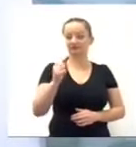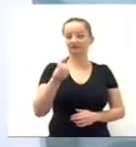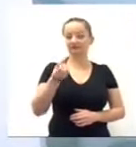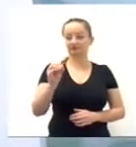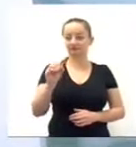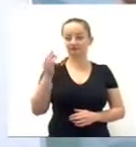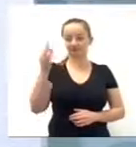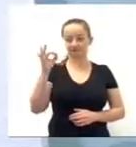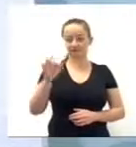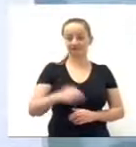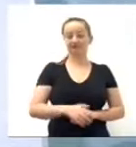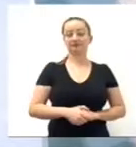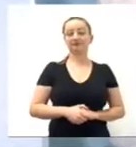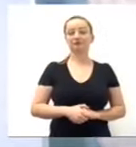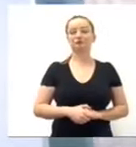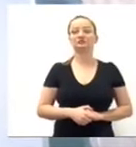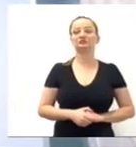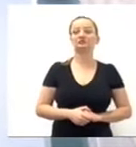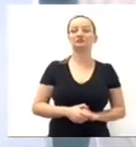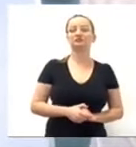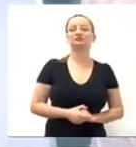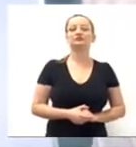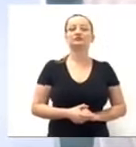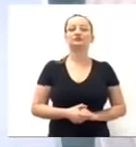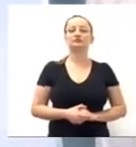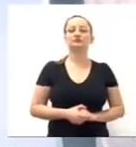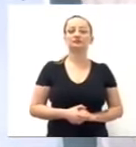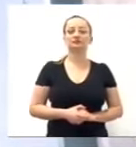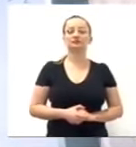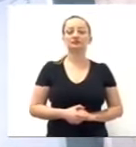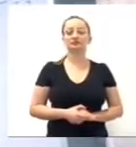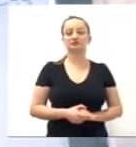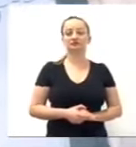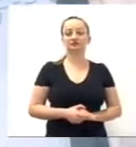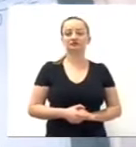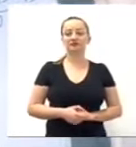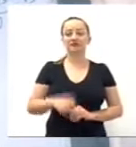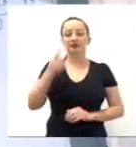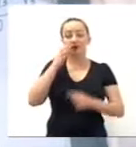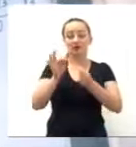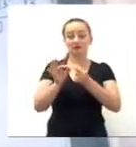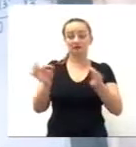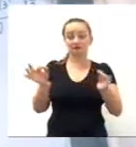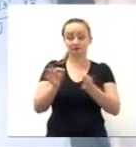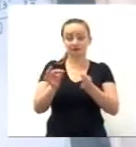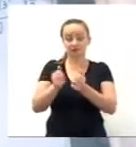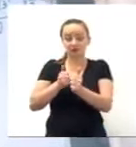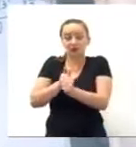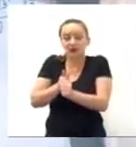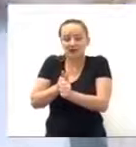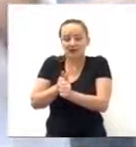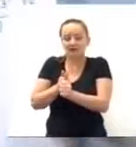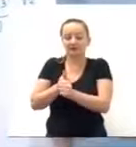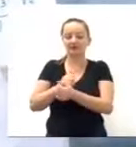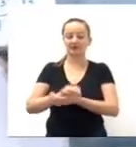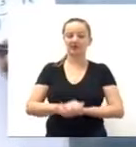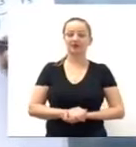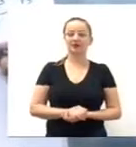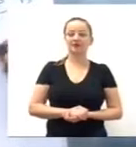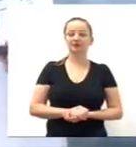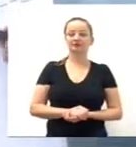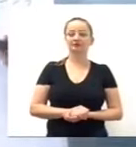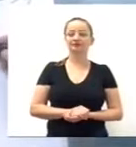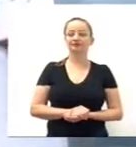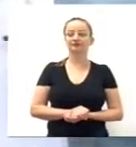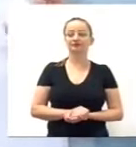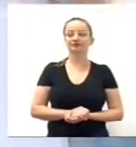60 graus. Então, estou olhando para ele. Adjacente, ó, medida adjacente, rente, tá? Para